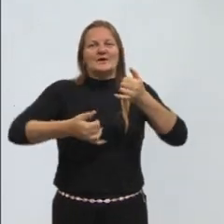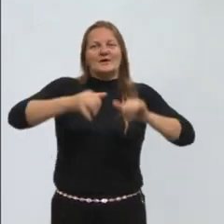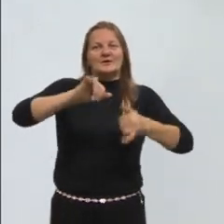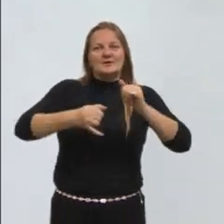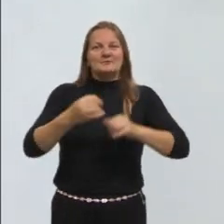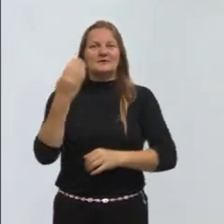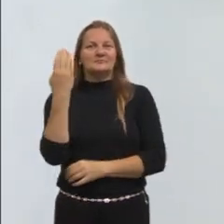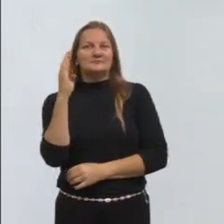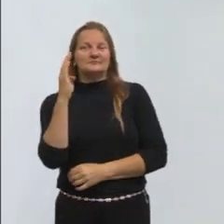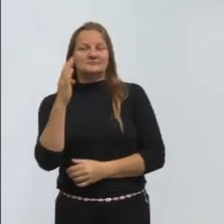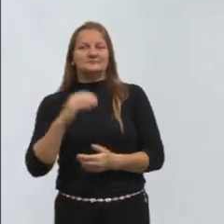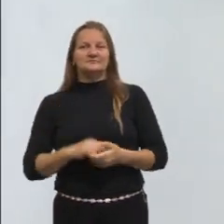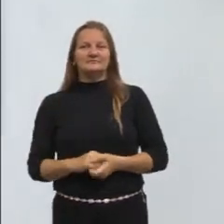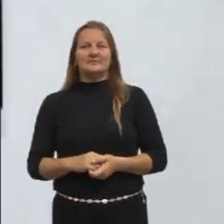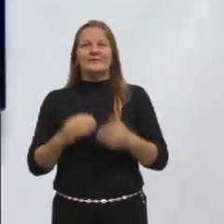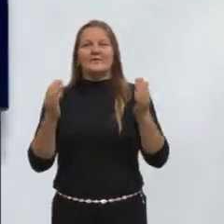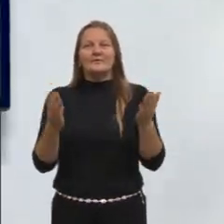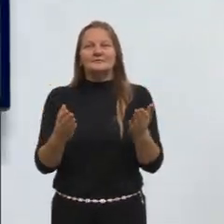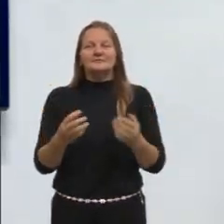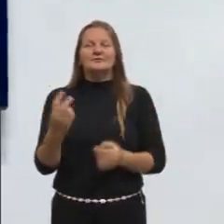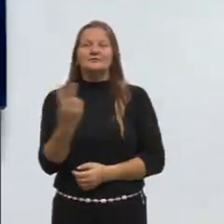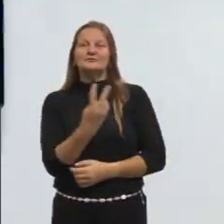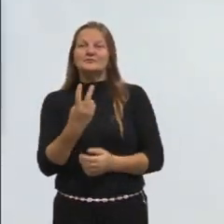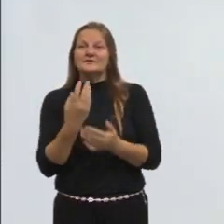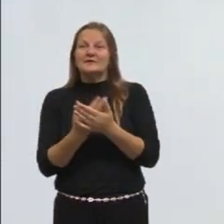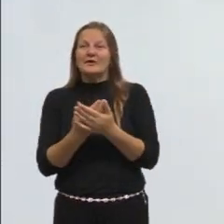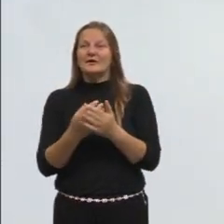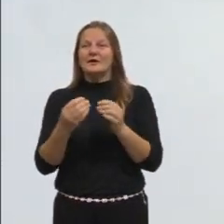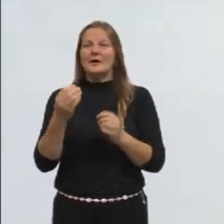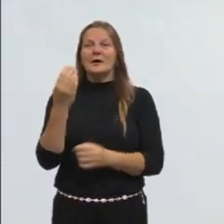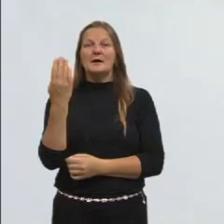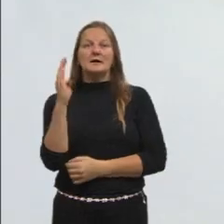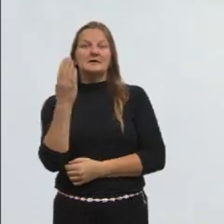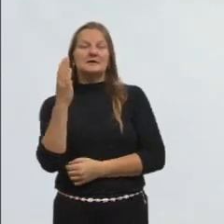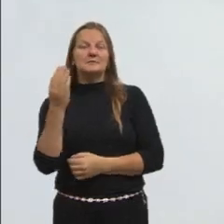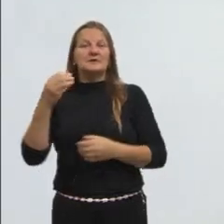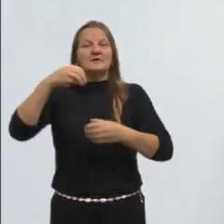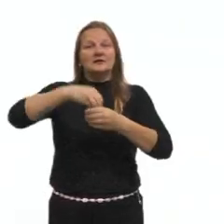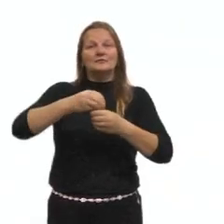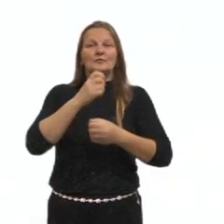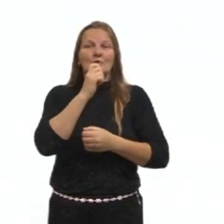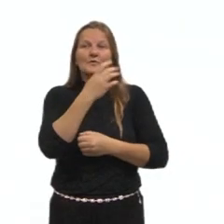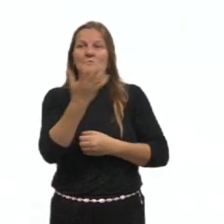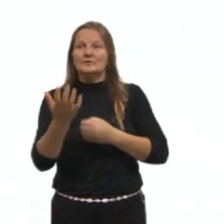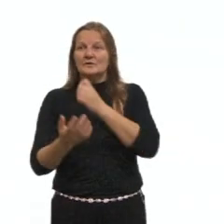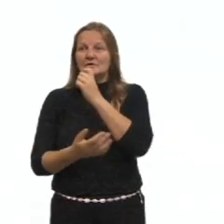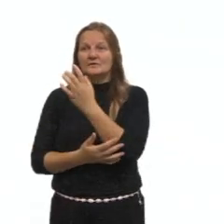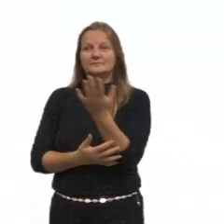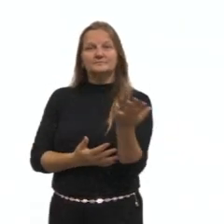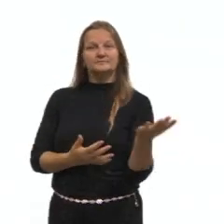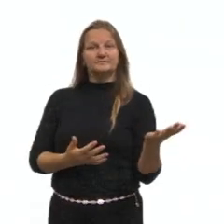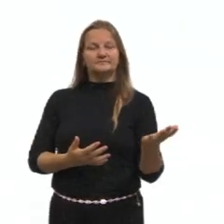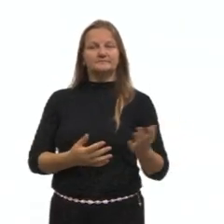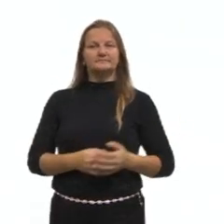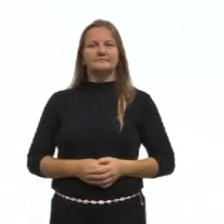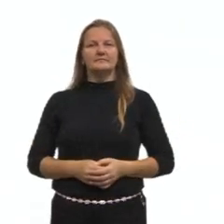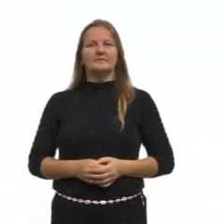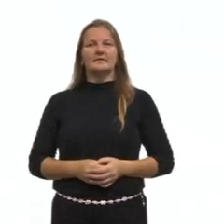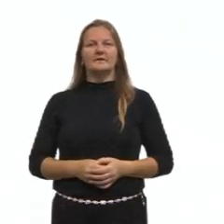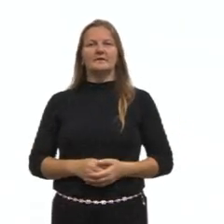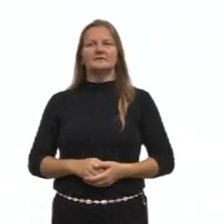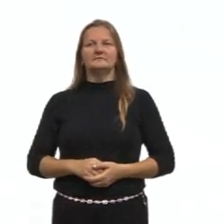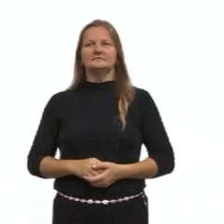de biologia então nós resolvemos fazer uma aula da química no meio ambiente já que quando falamos de Meio Ambiente automaticamente